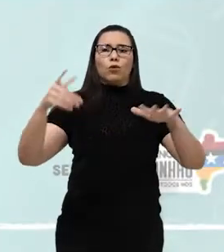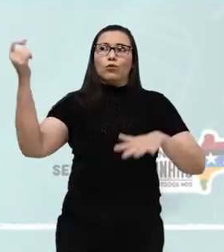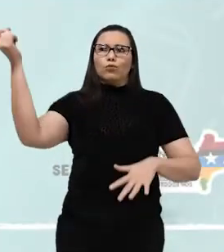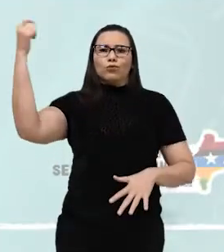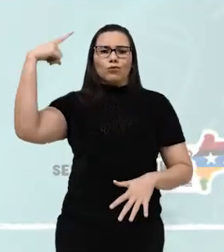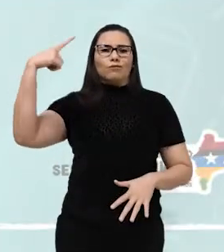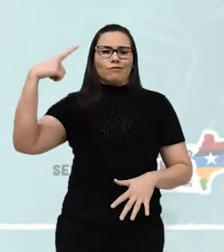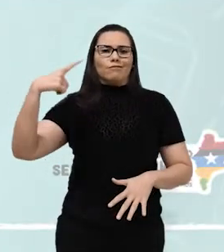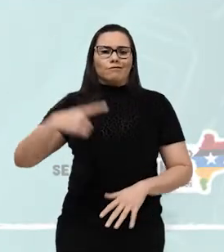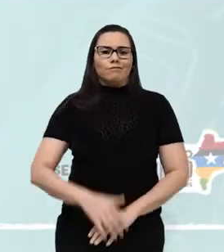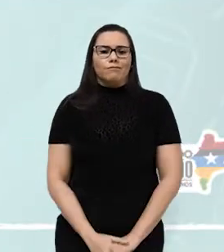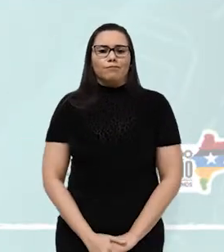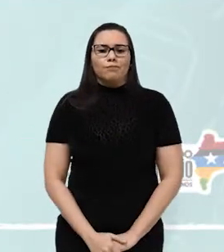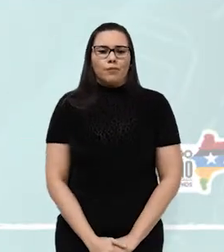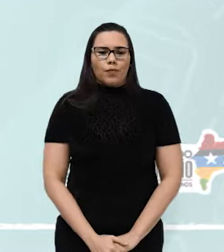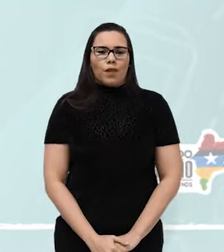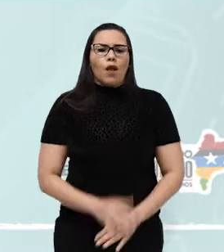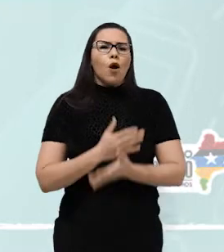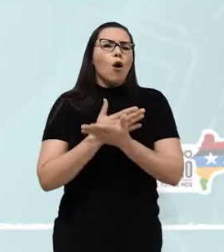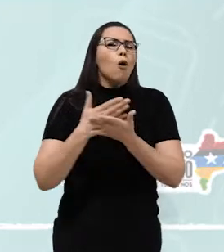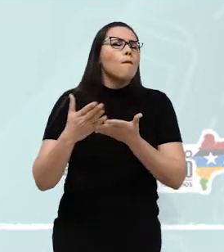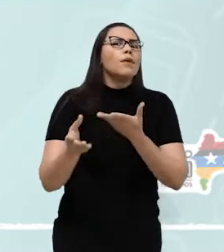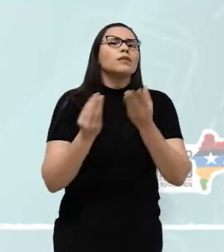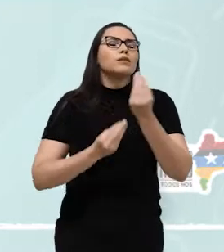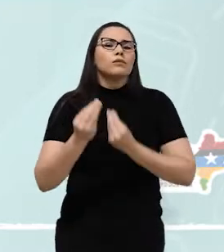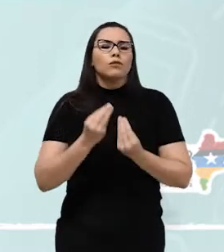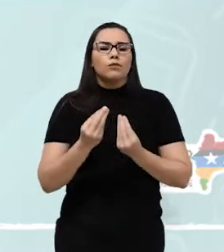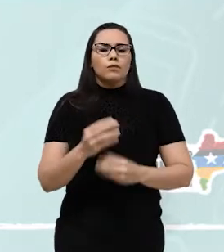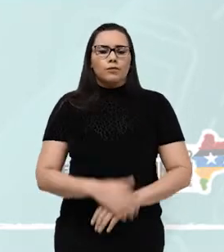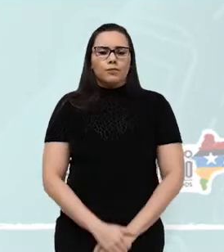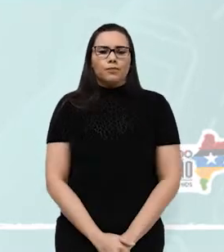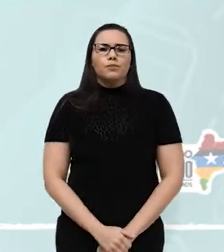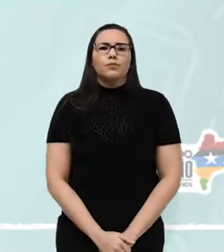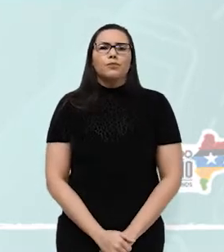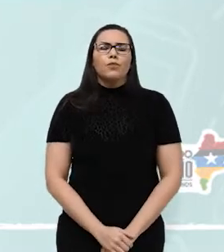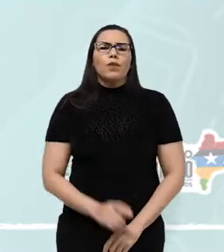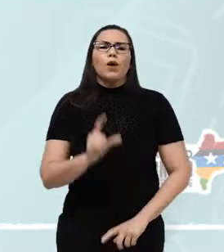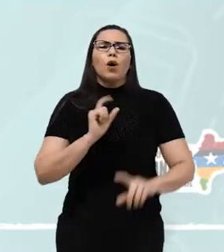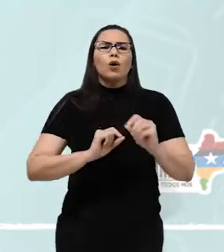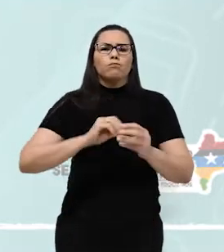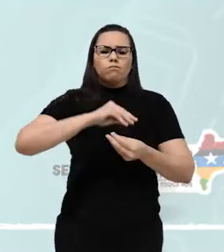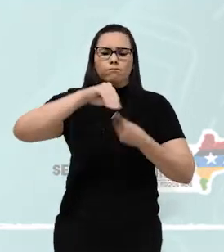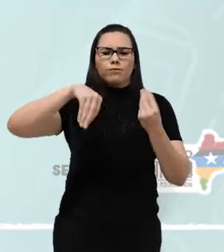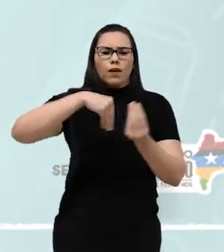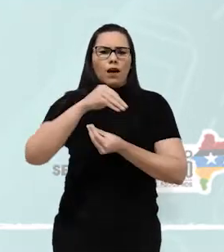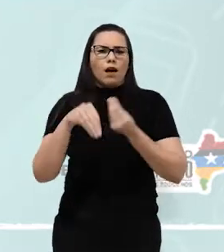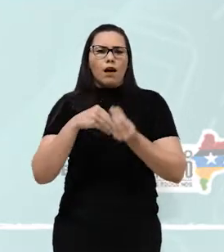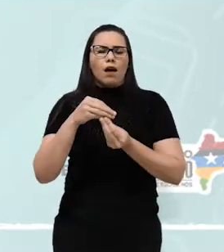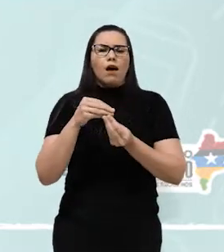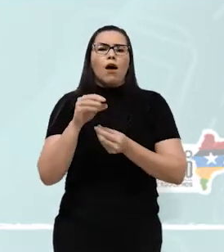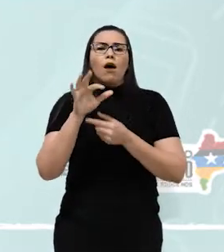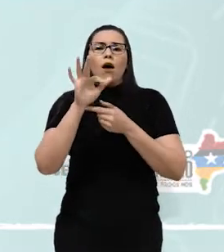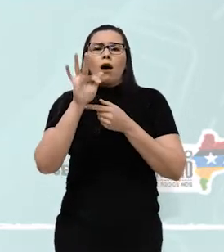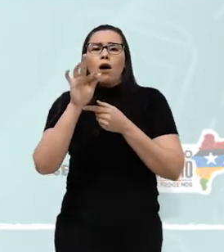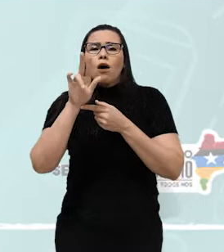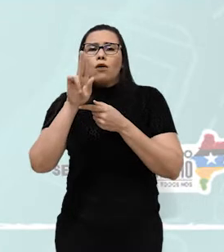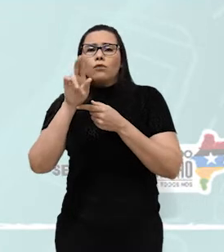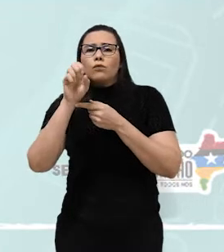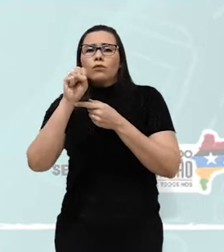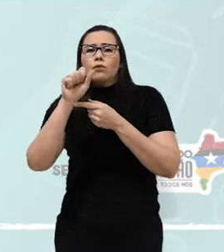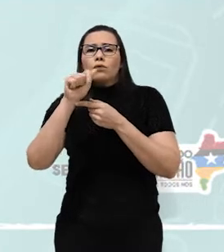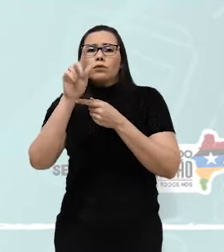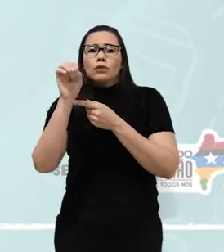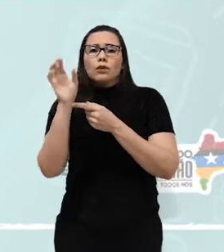Sol, ela é originada por uma reação, né, reações de fusão nuclear. Nós sabemos que os átomos